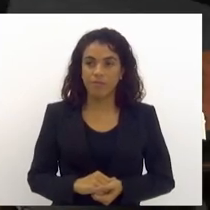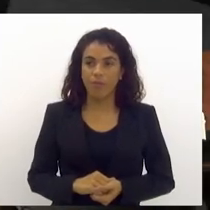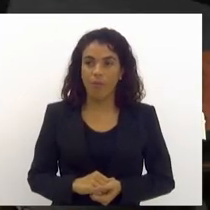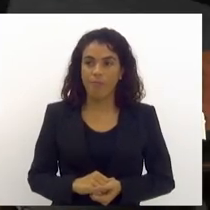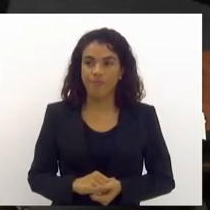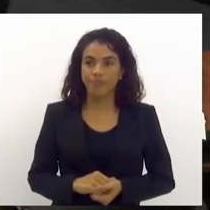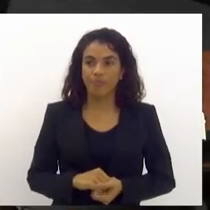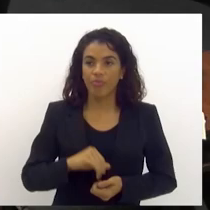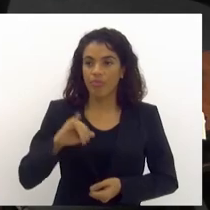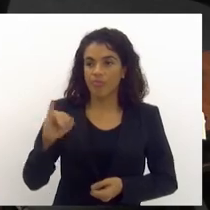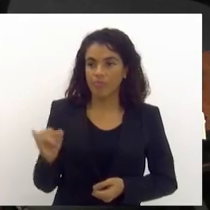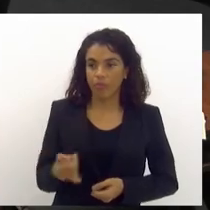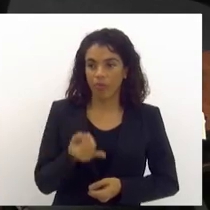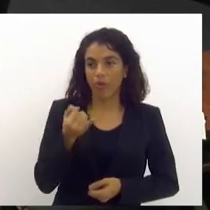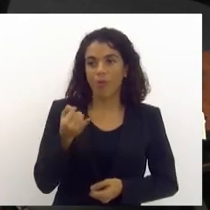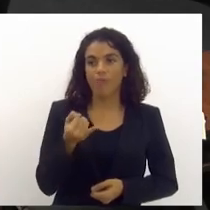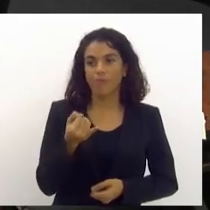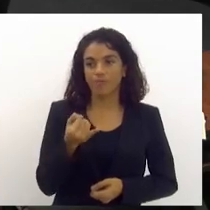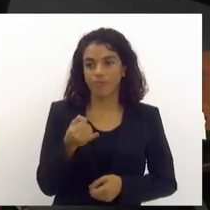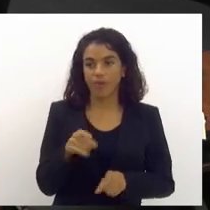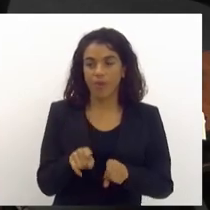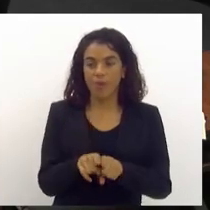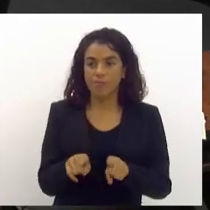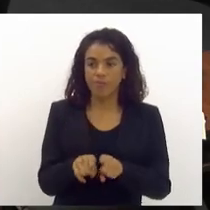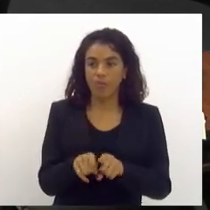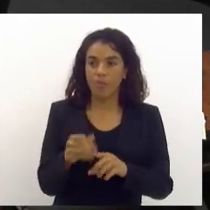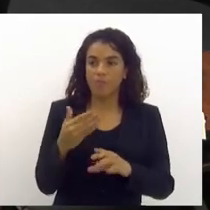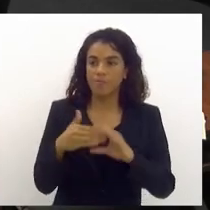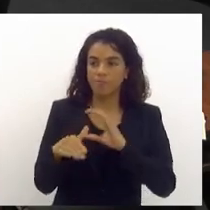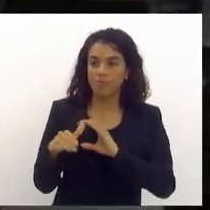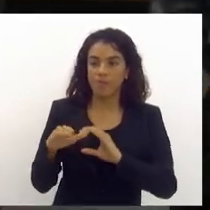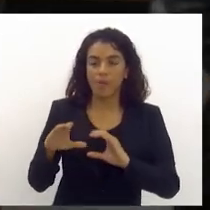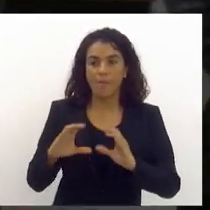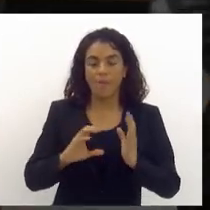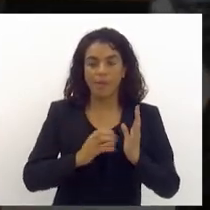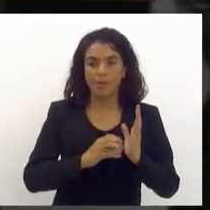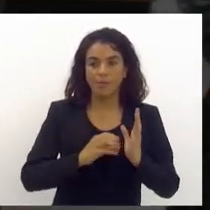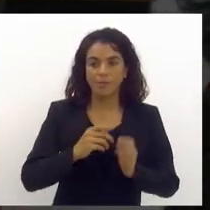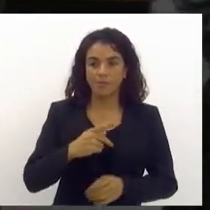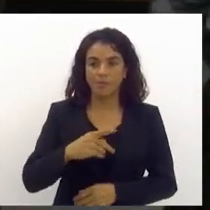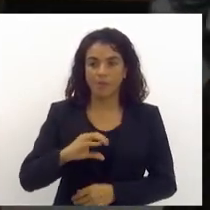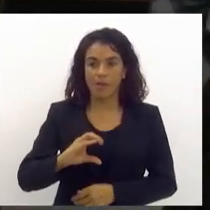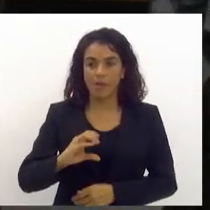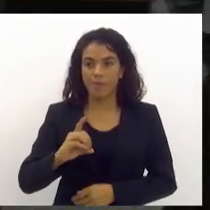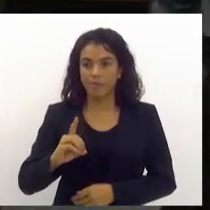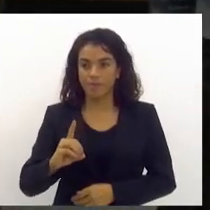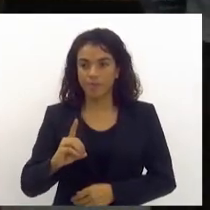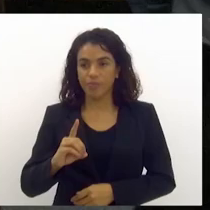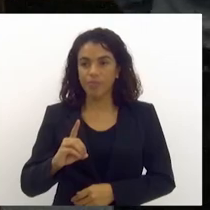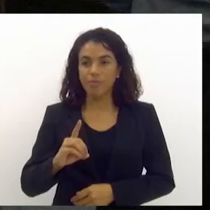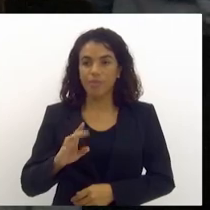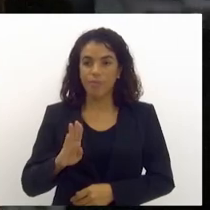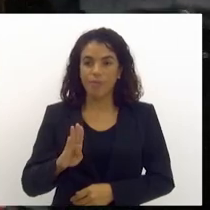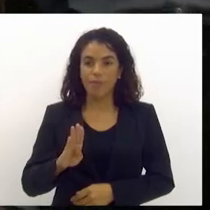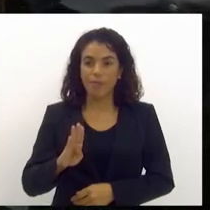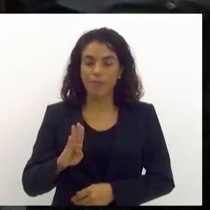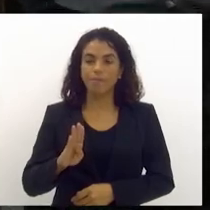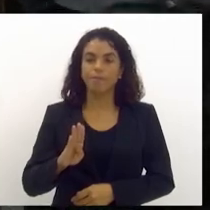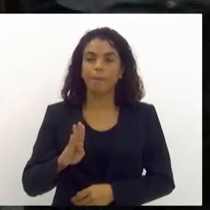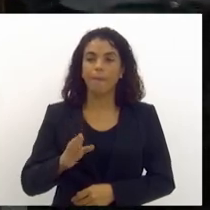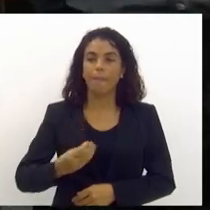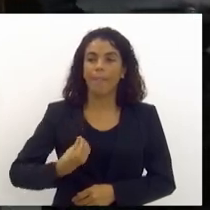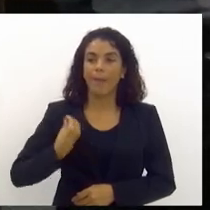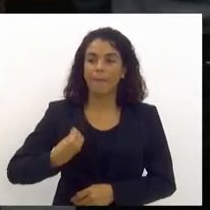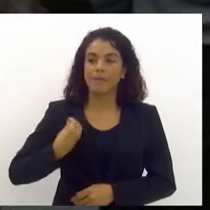Presidente, vou aproveitar e vou encaminhar pela bancada do PCdoB. Tendo em vista a importância de maior participação